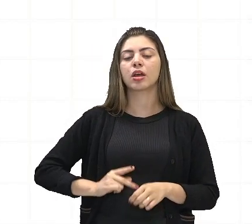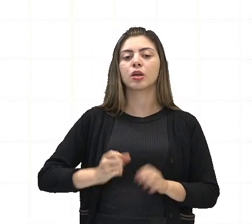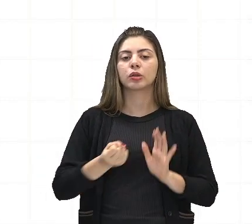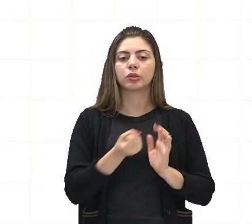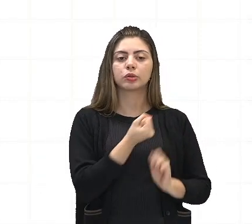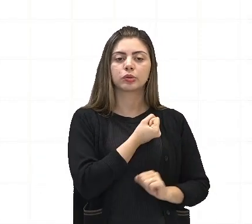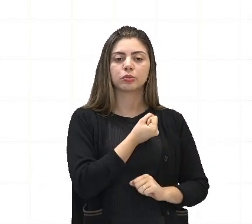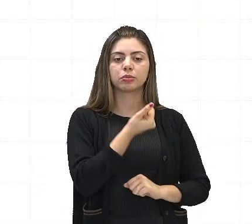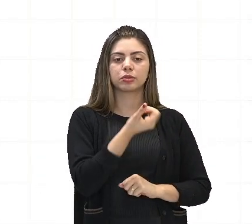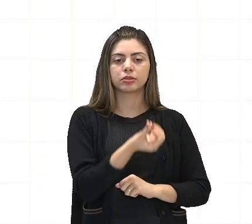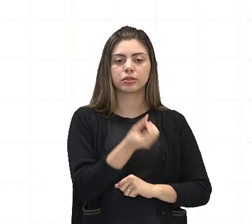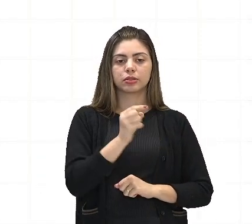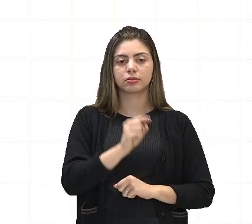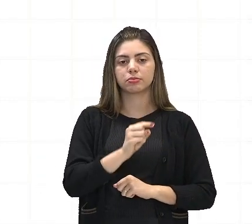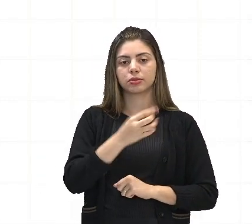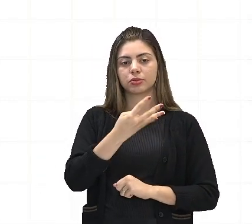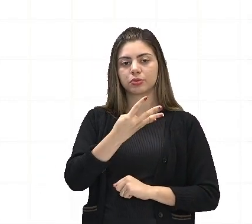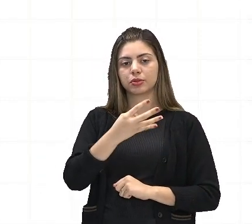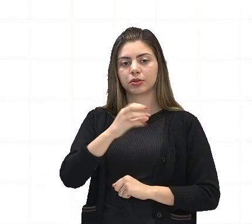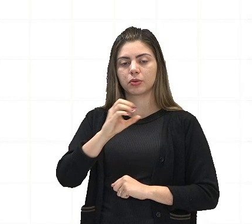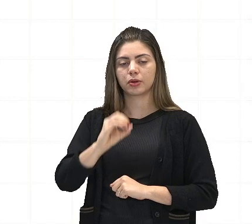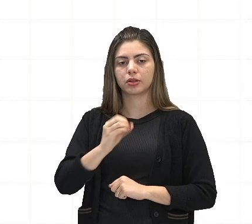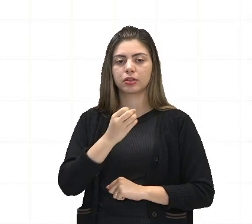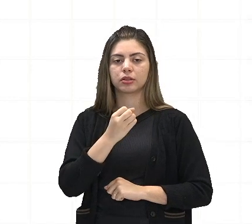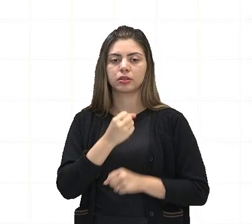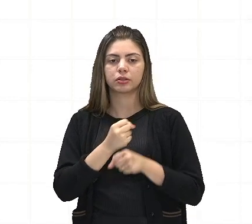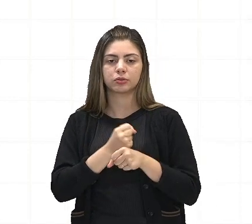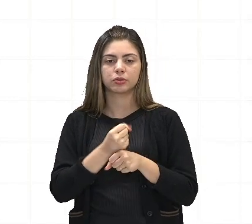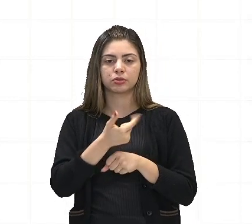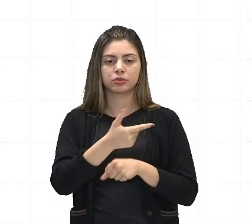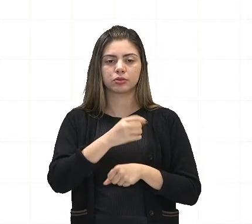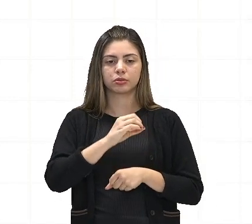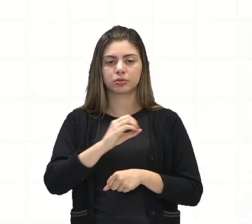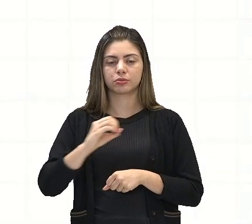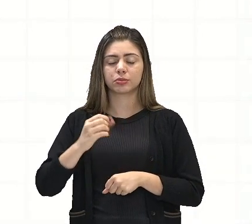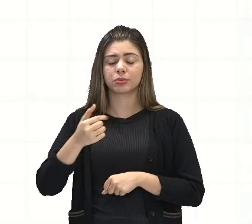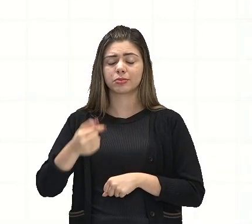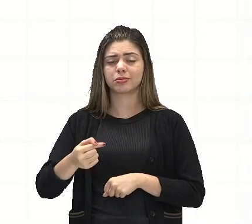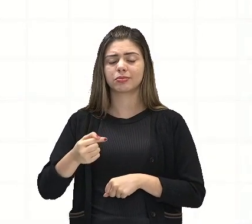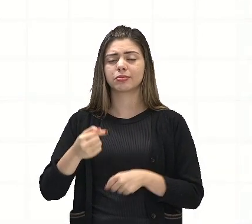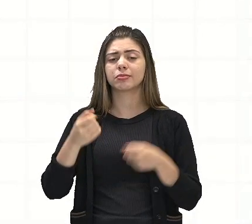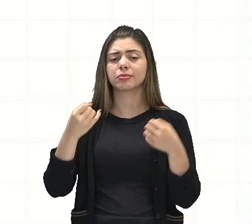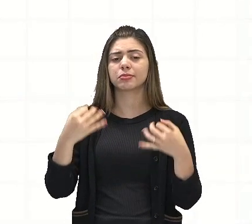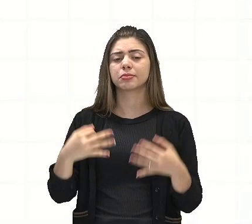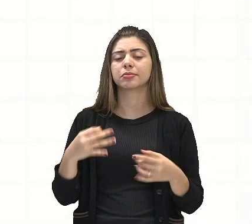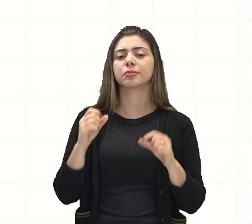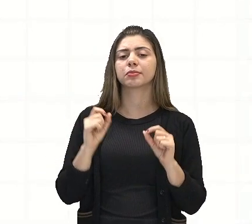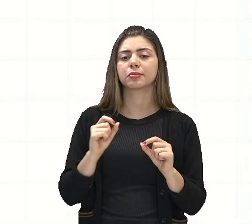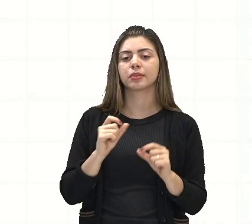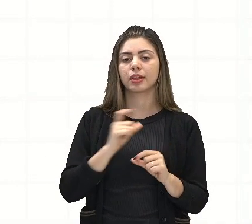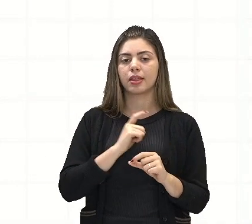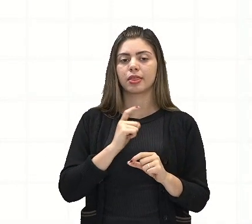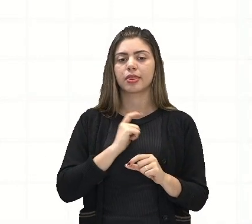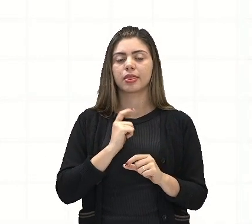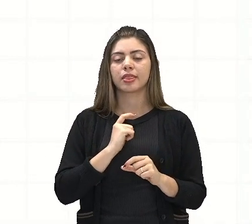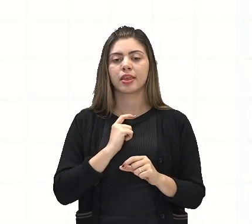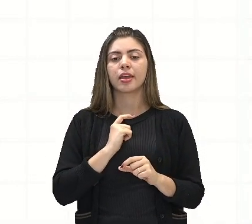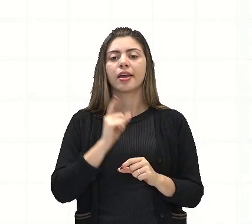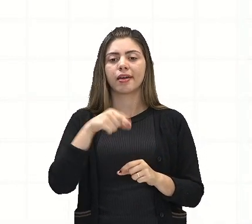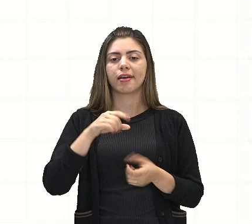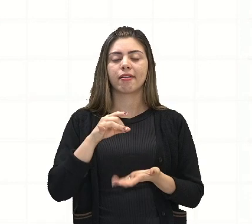de 2007. De acordo com esse decreto, eu tenho aqui a existência formal